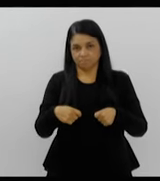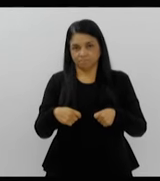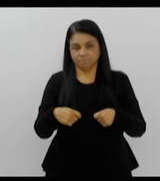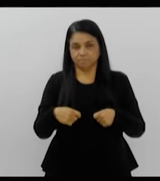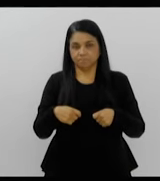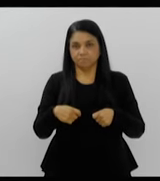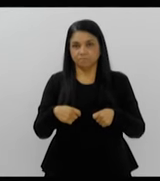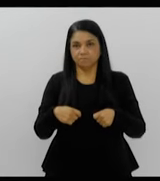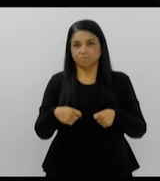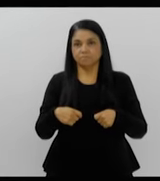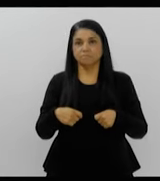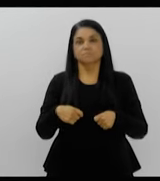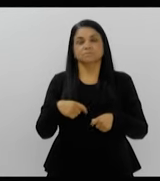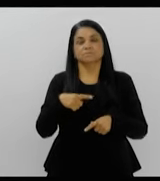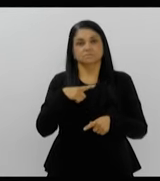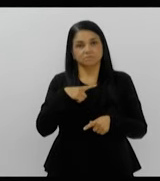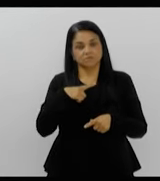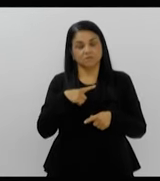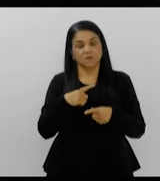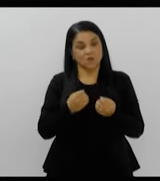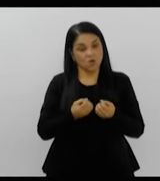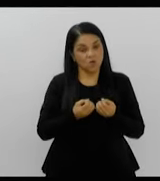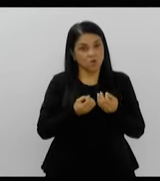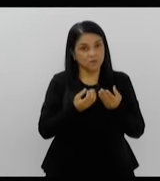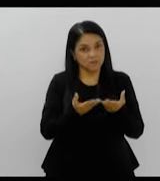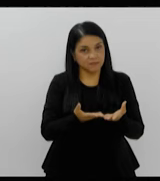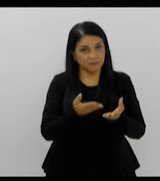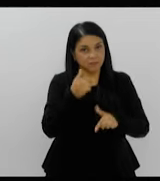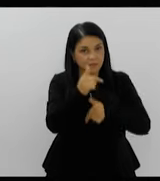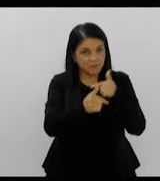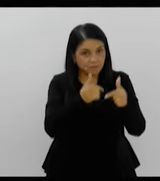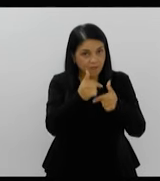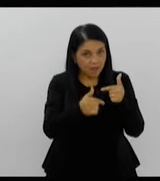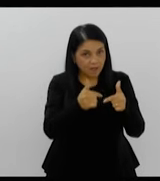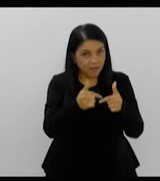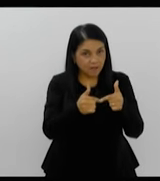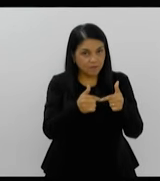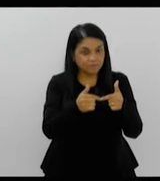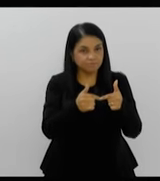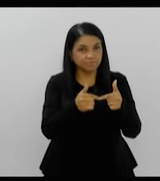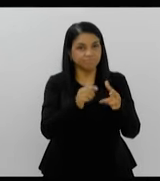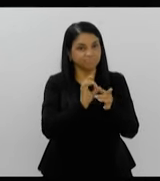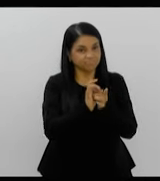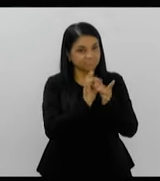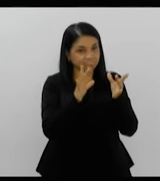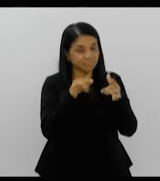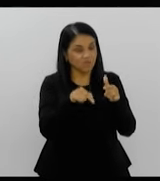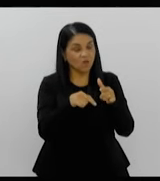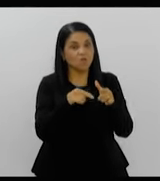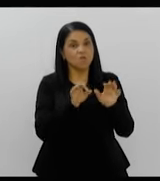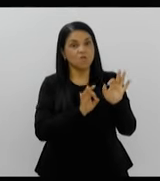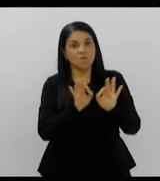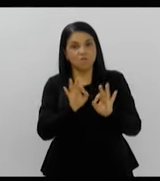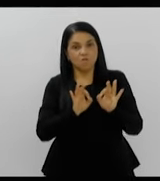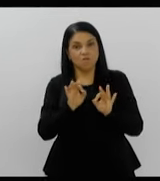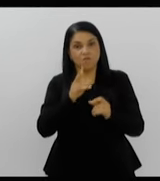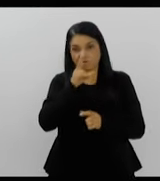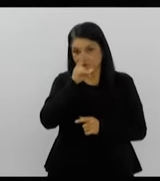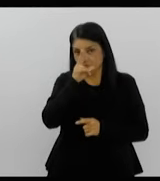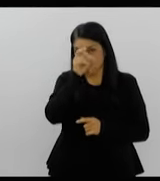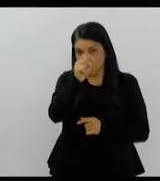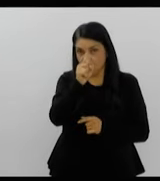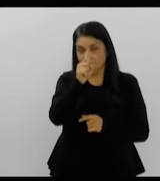de ter-se, para essas concessões, um forte plano de investimento, função do mercado de